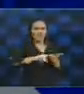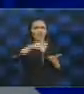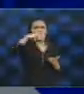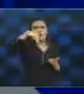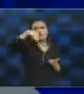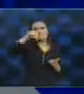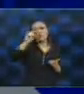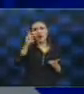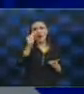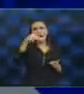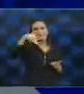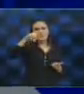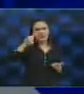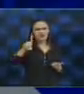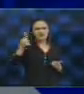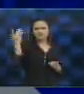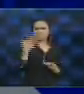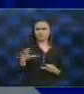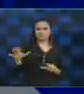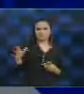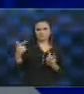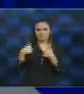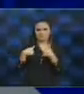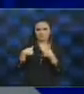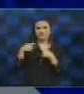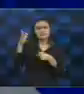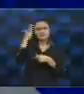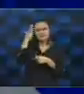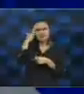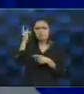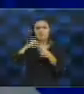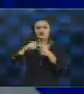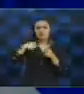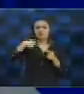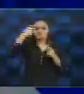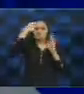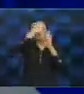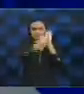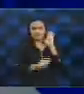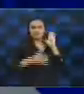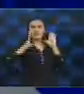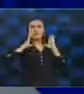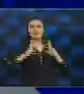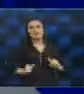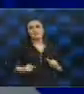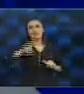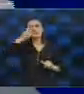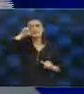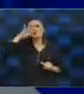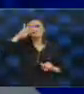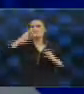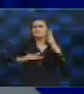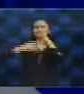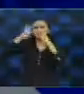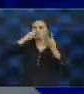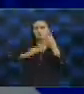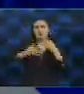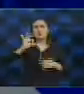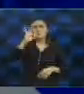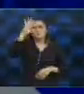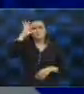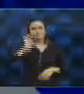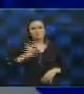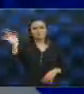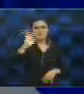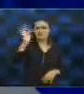não tem nenhuma razão para ter horror de mim, que ele sabe que minha ficha é completamente limpa e que nada jamais constará contra mim na Polícia Federal ou na